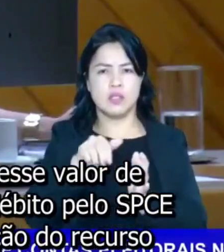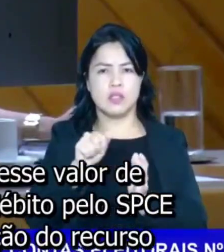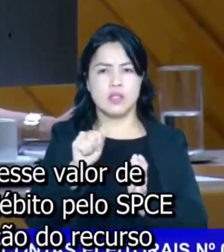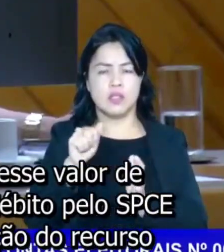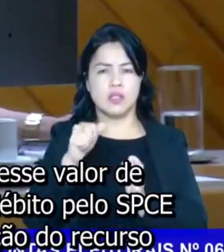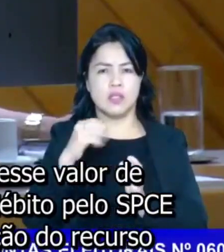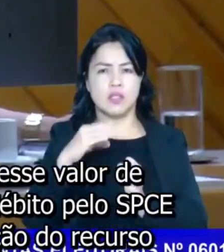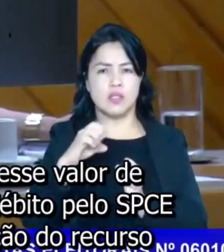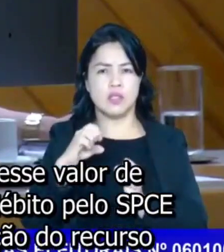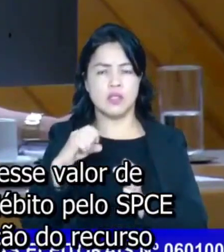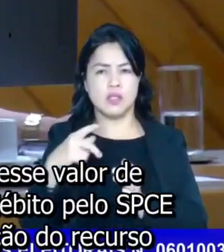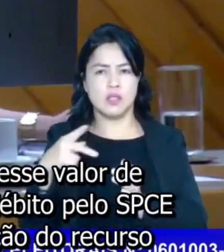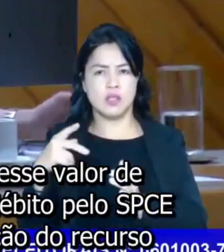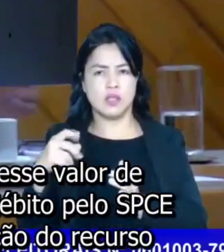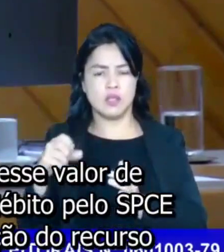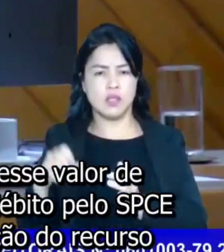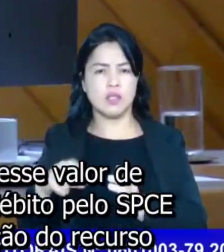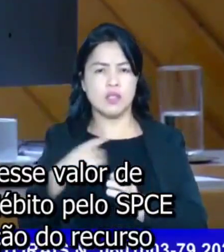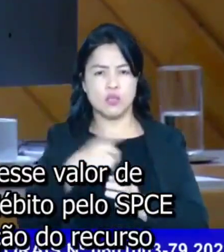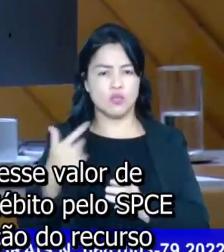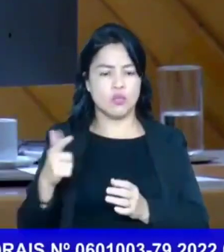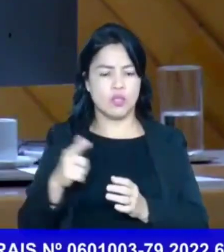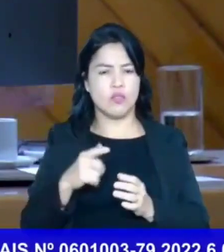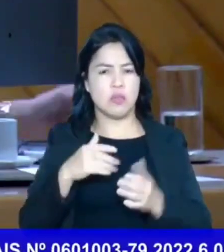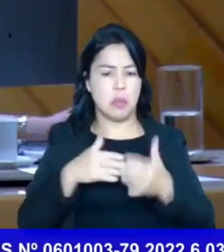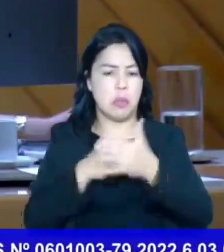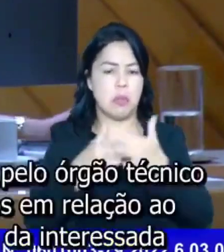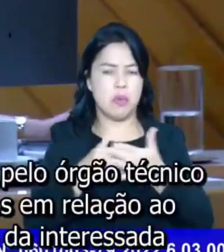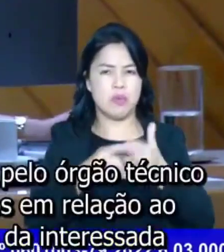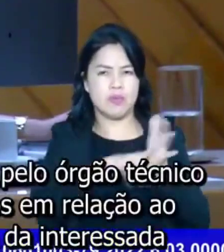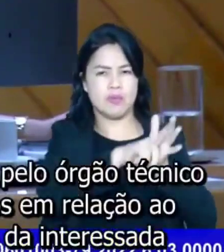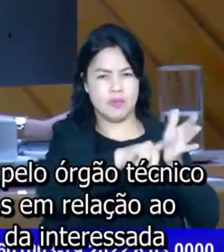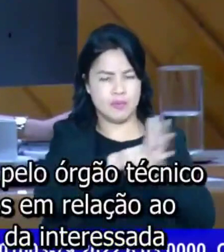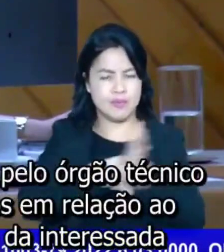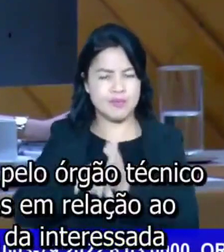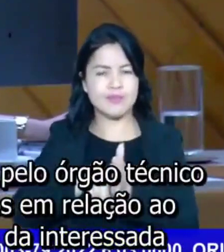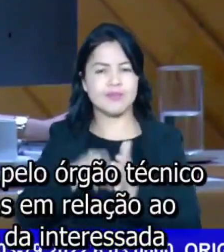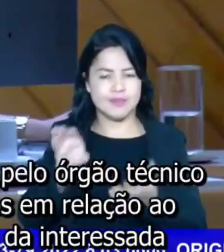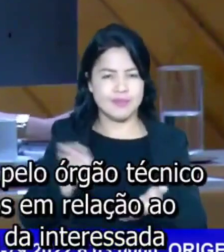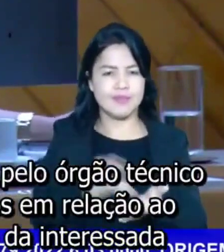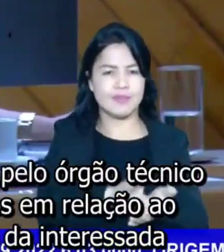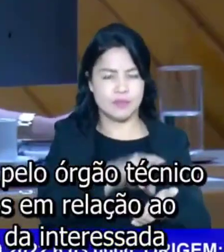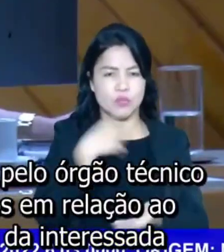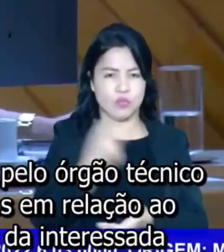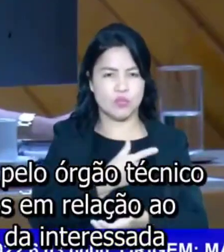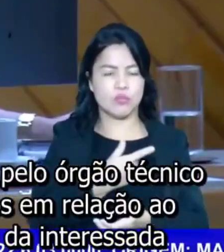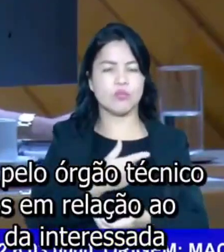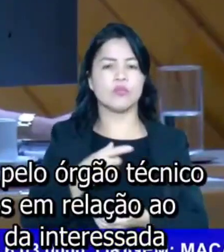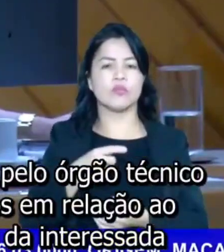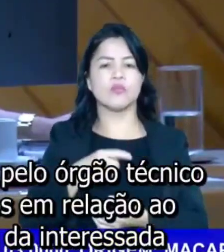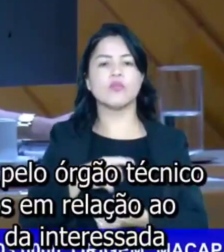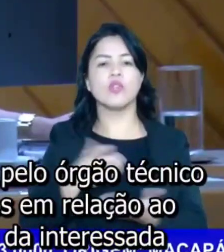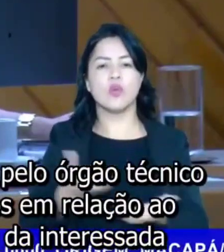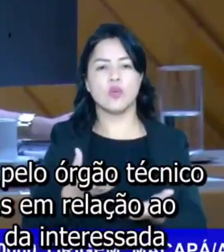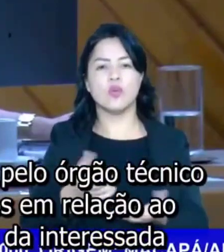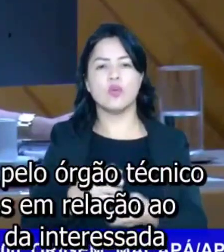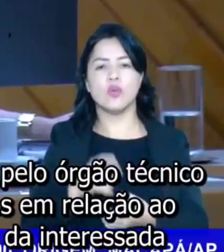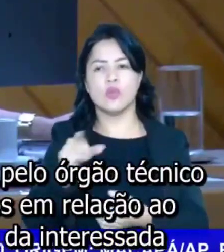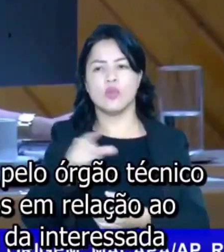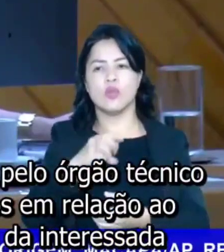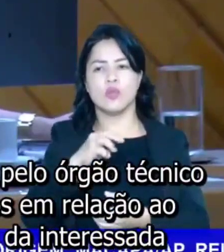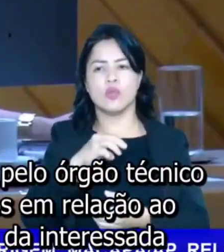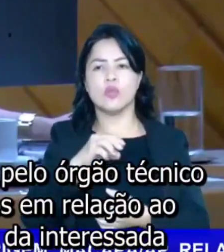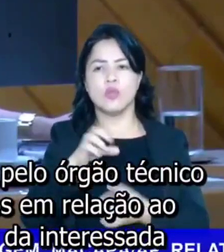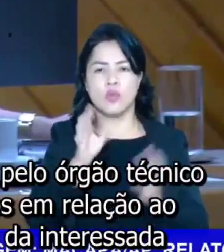não inviabilizou a fiscalização da aplicação do recurso. Então, demais disso, conforme oportunamente destacado pelo